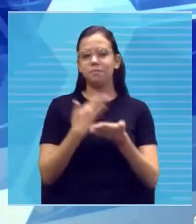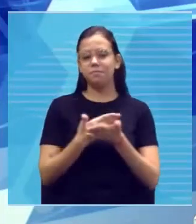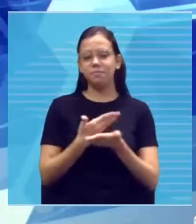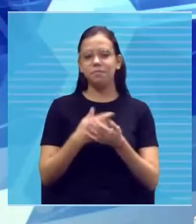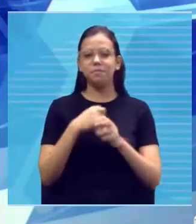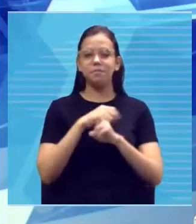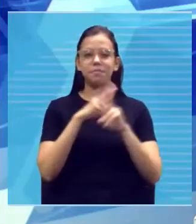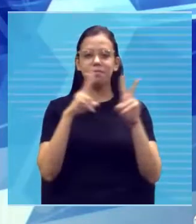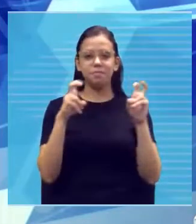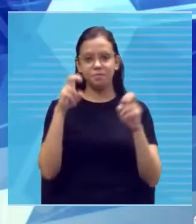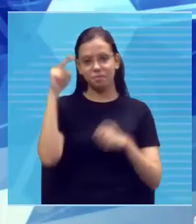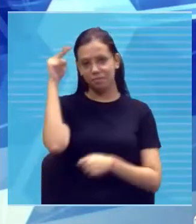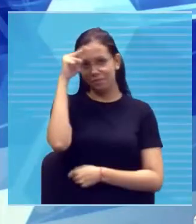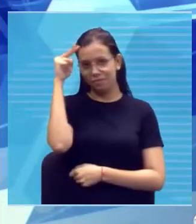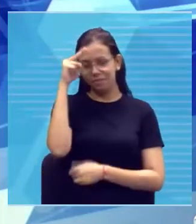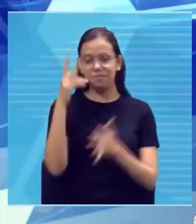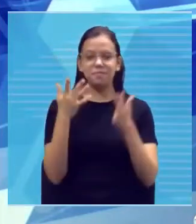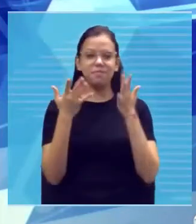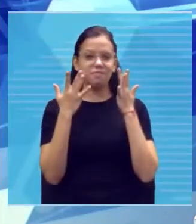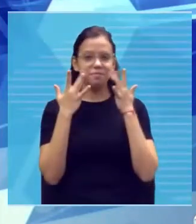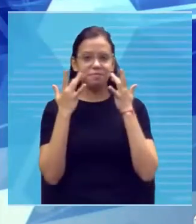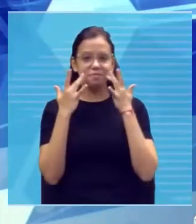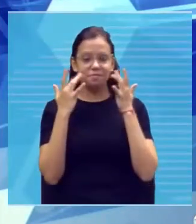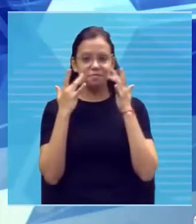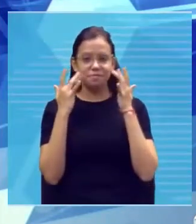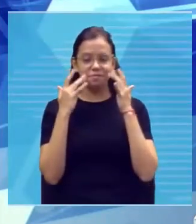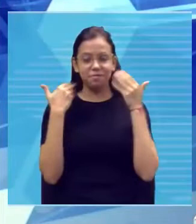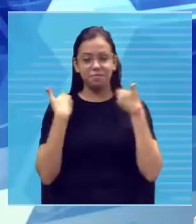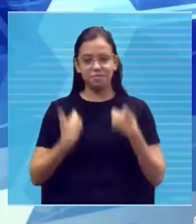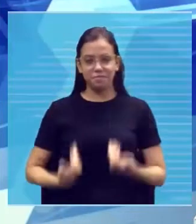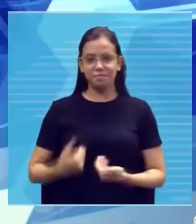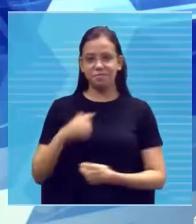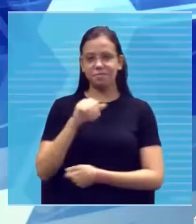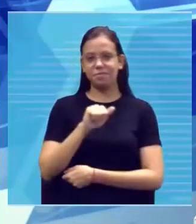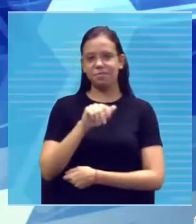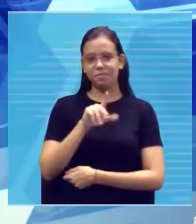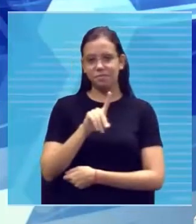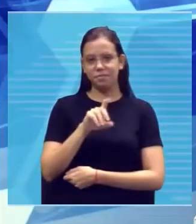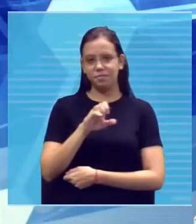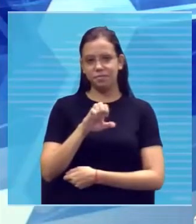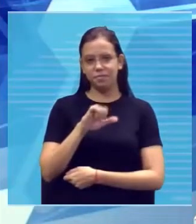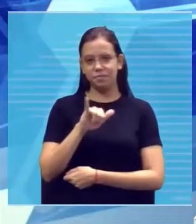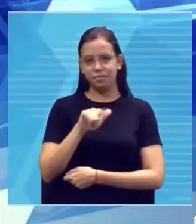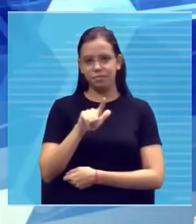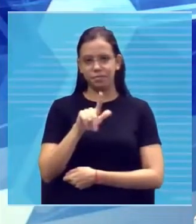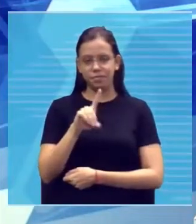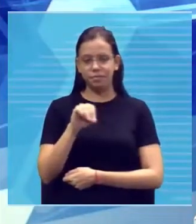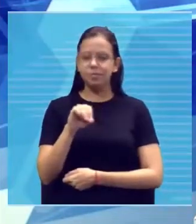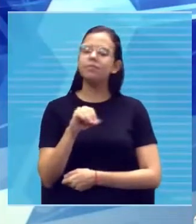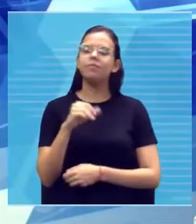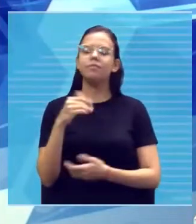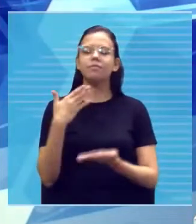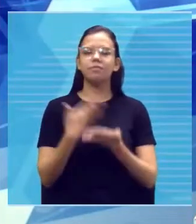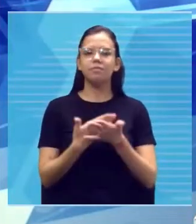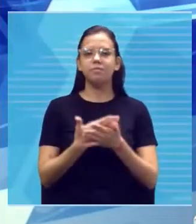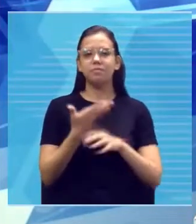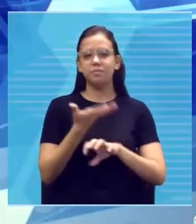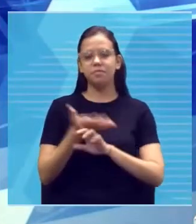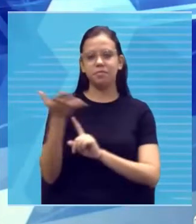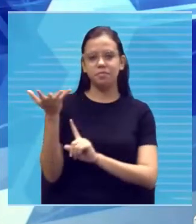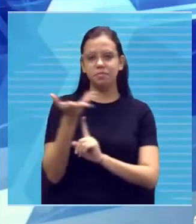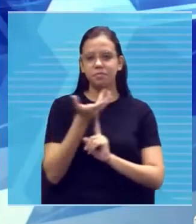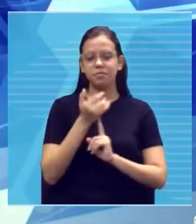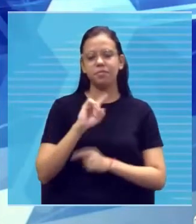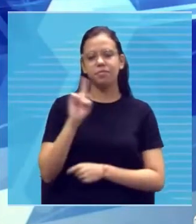a história do teatro né comigo aqui Professor Adeildo aula de arte a gente teve falado aí para vocês